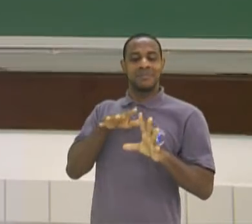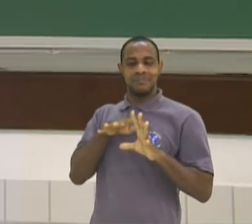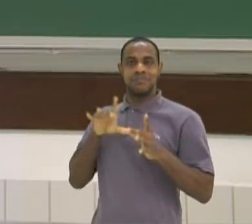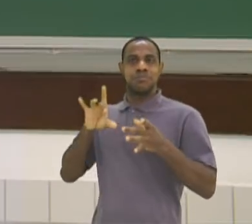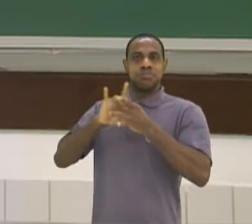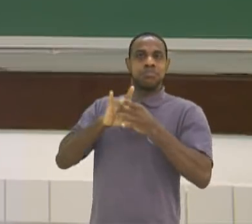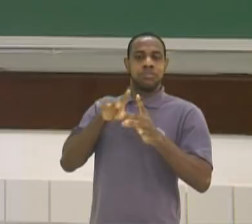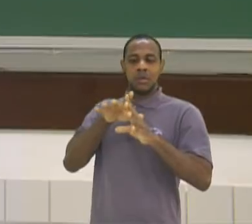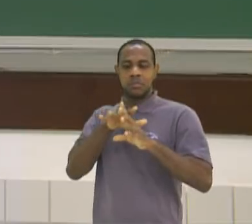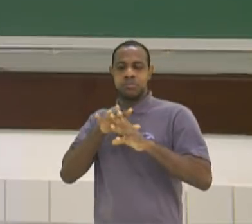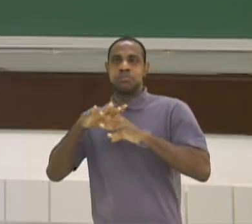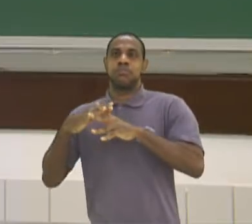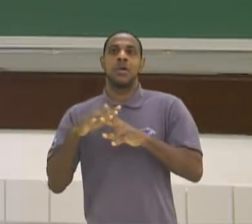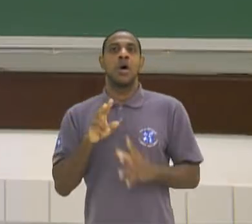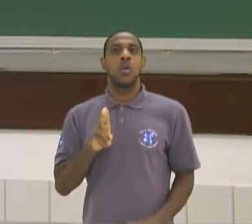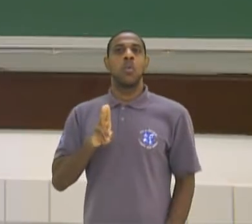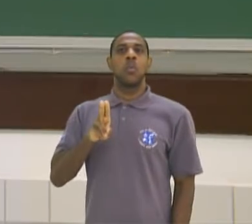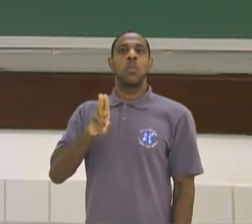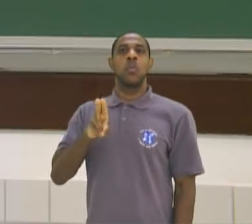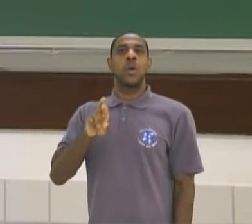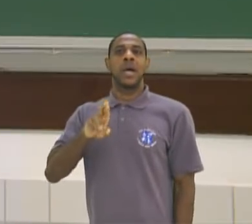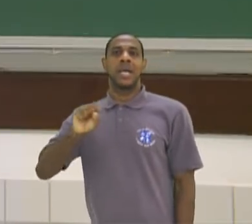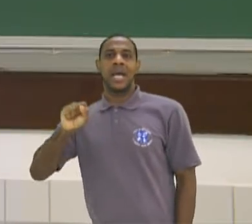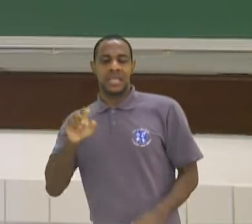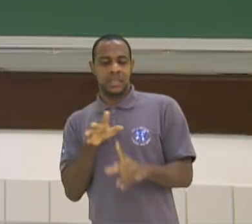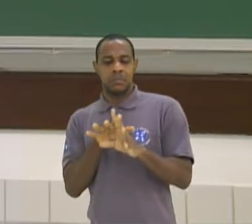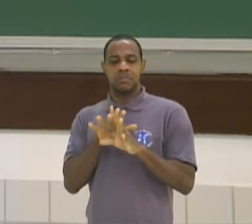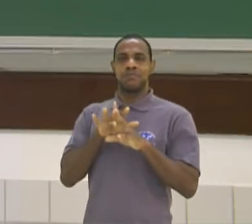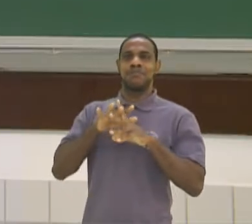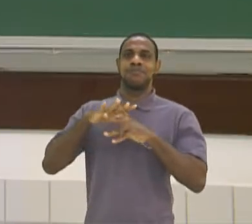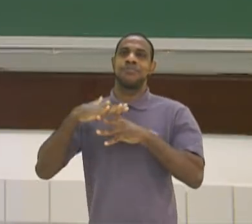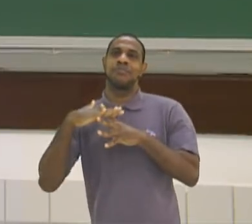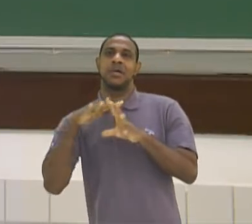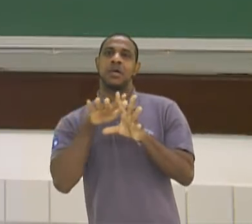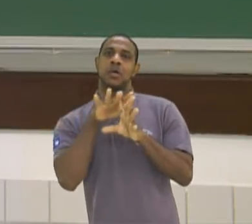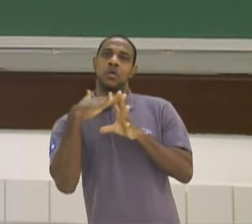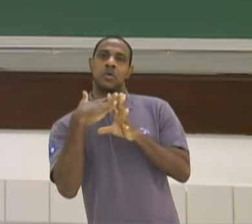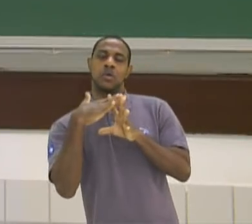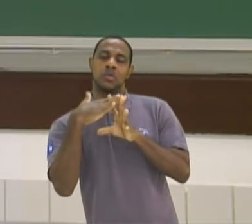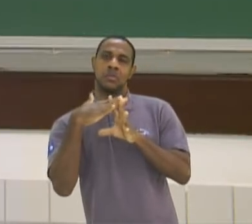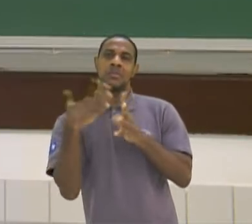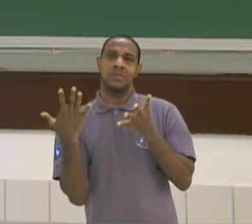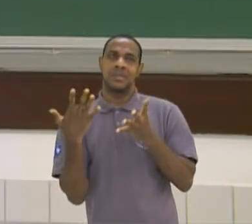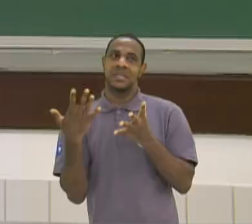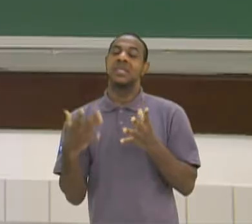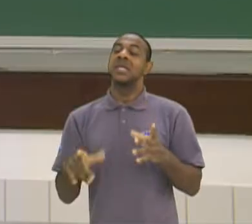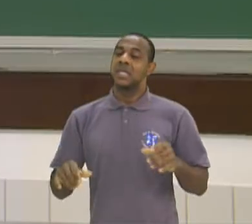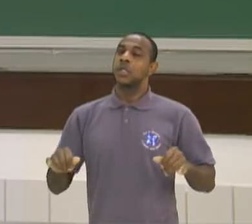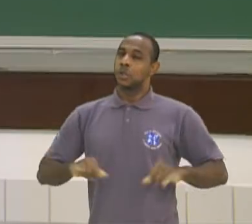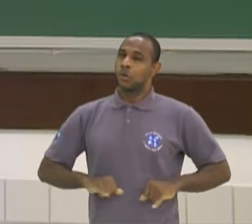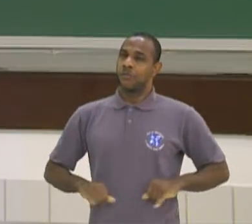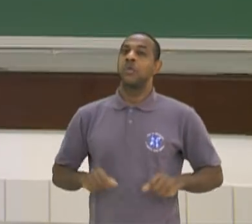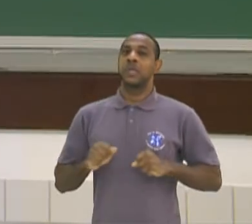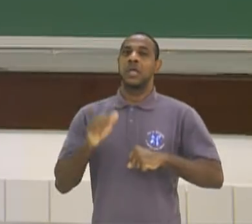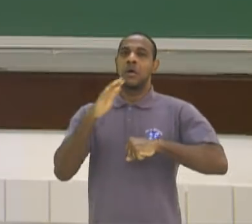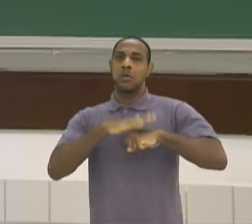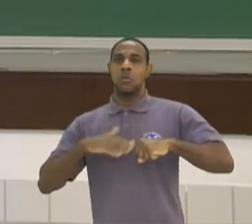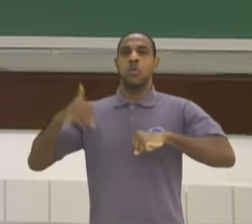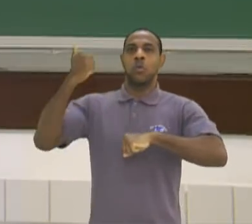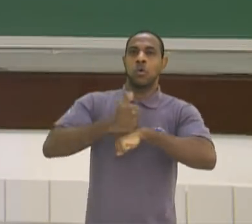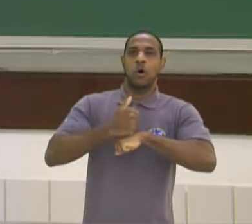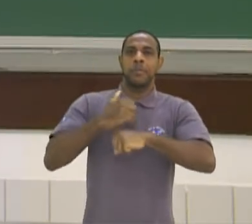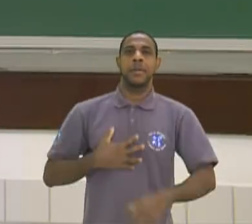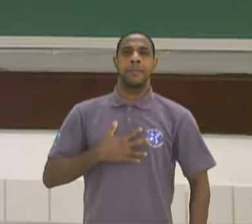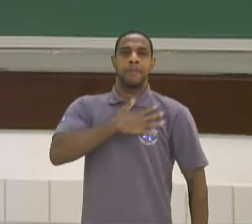socialismo, União Soviética também. Então, uma homenagem a um presidente socialista que sofreu um golpe militar, uma homenagem